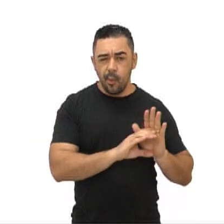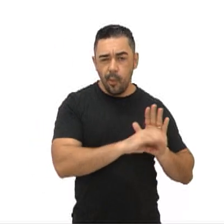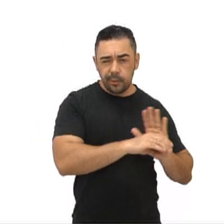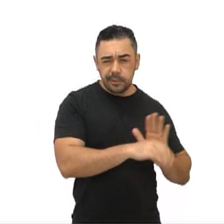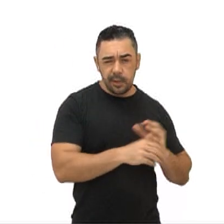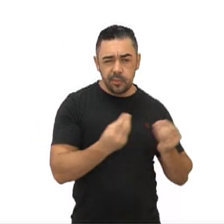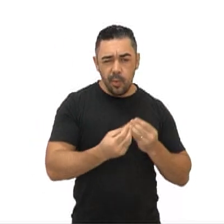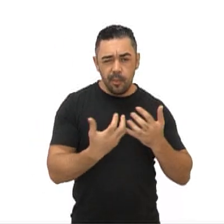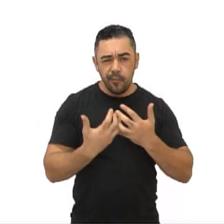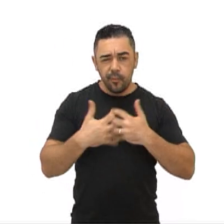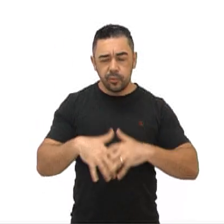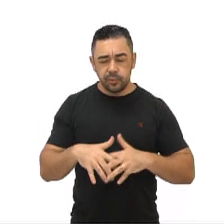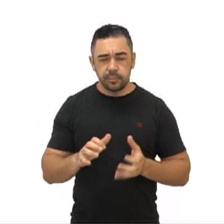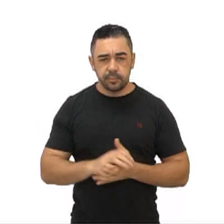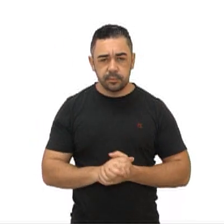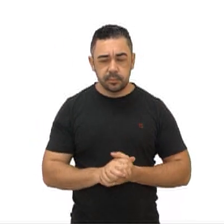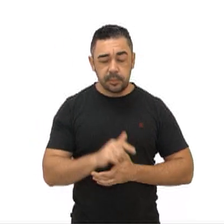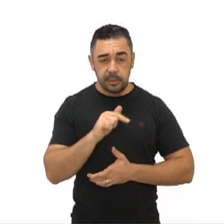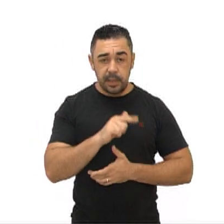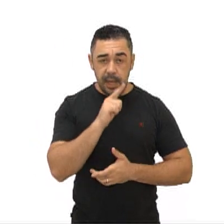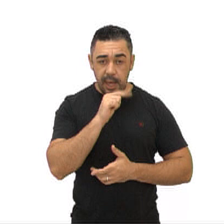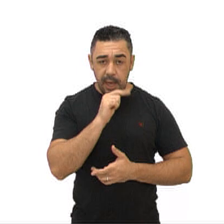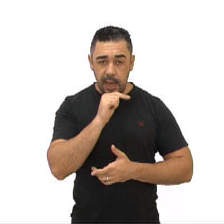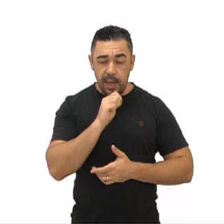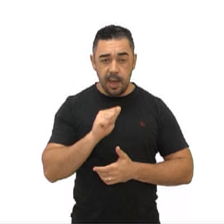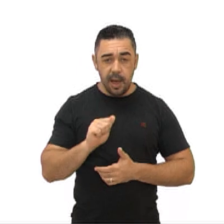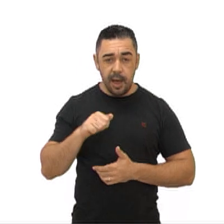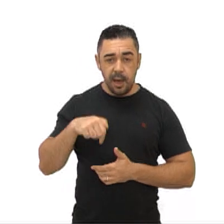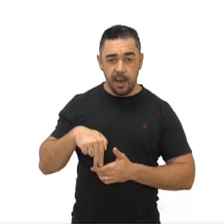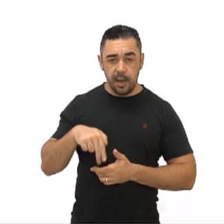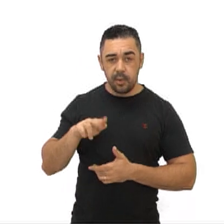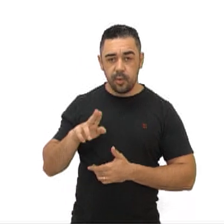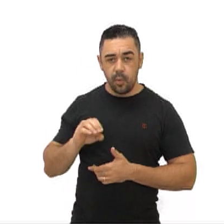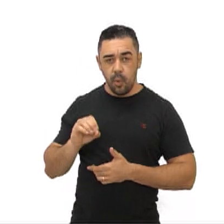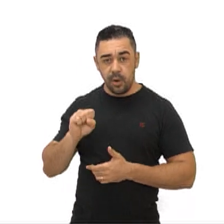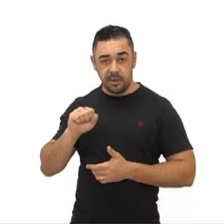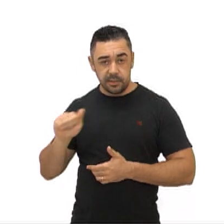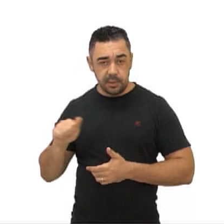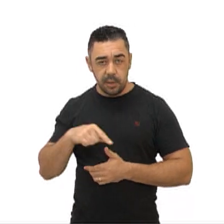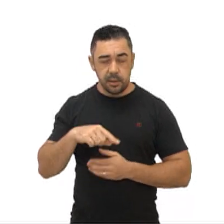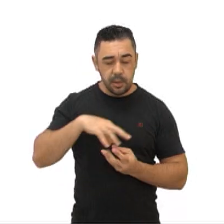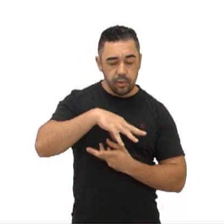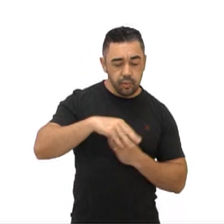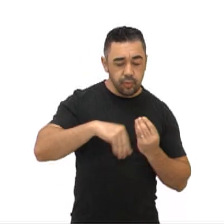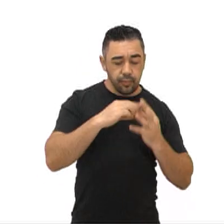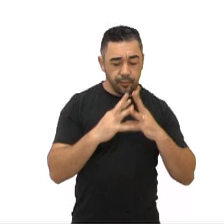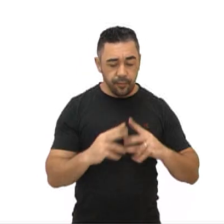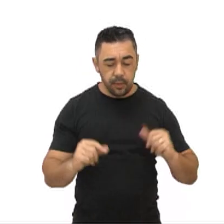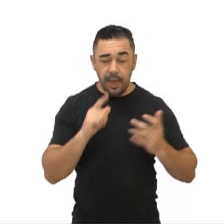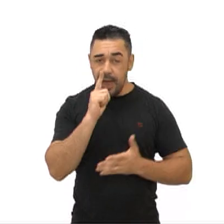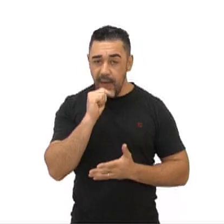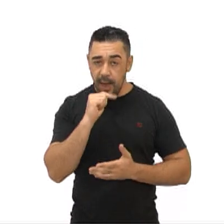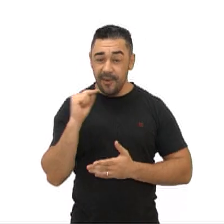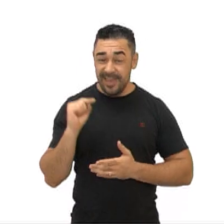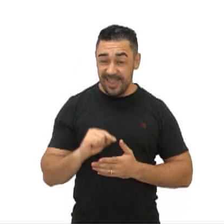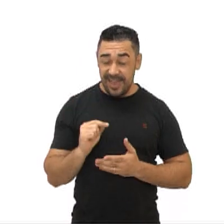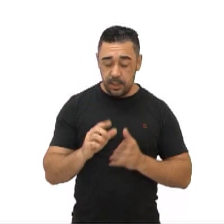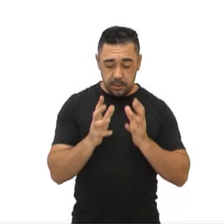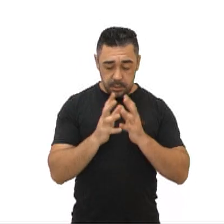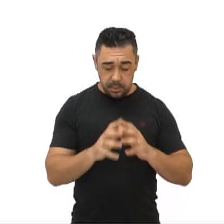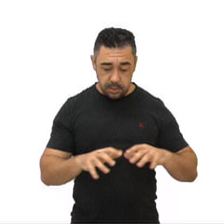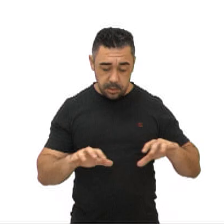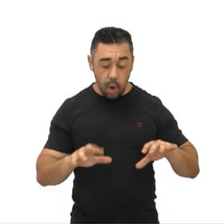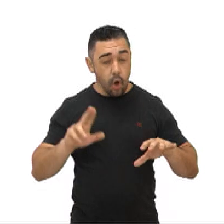é que funciona. Na eletrólise aquosa, temos um composto iônico que está dissolvido em água e esse, por dissociação